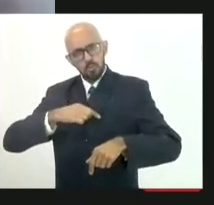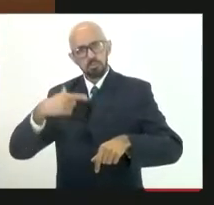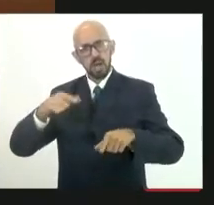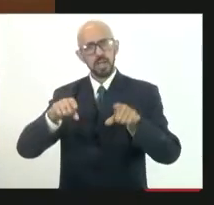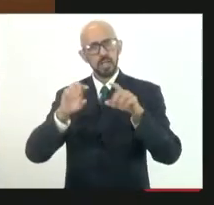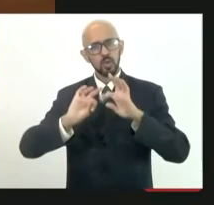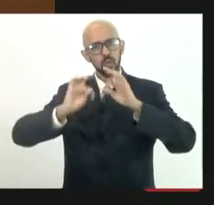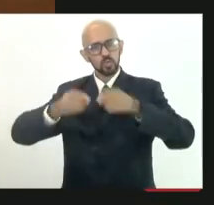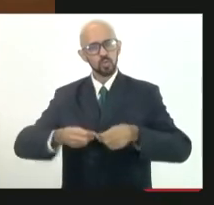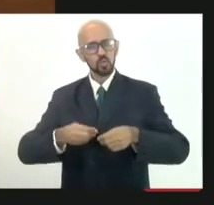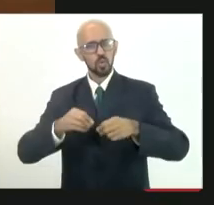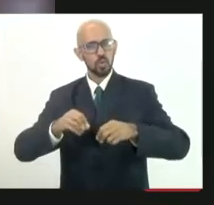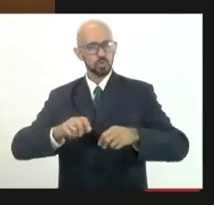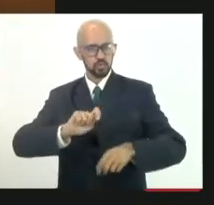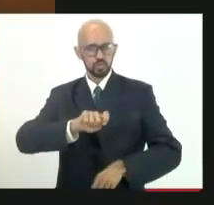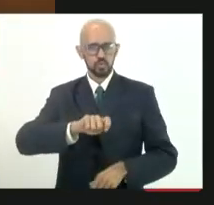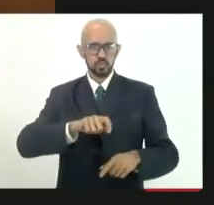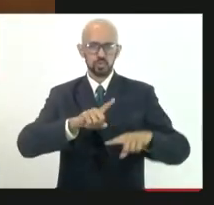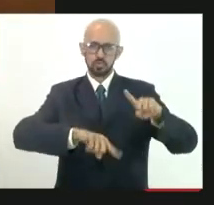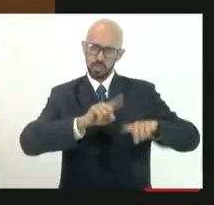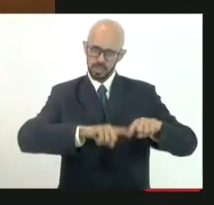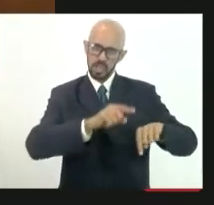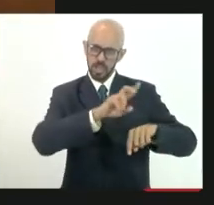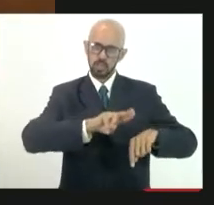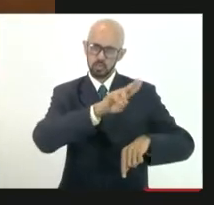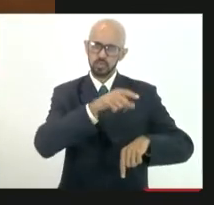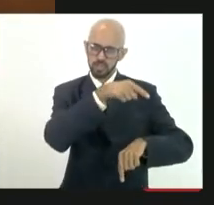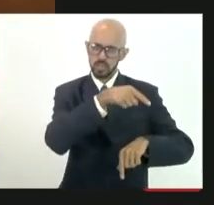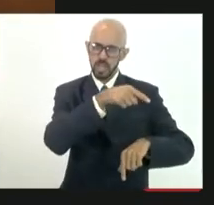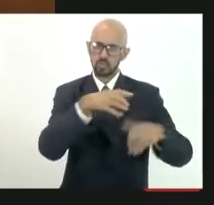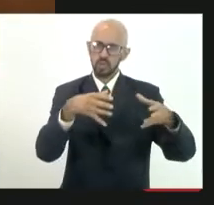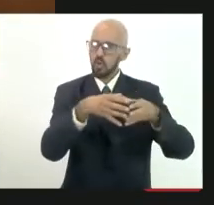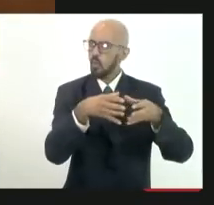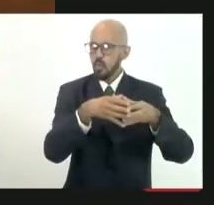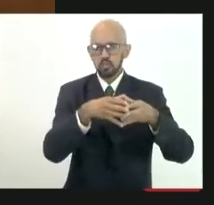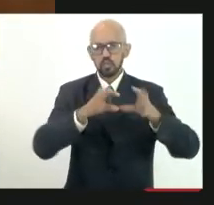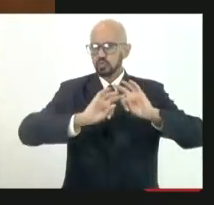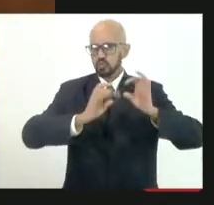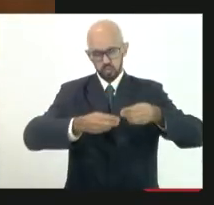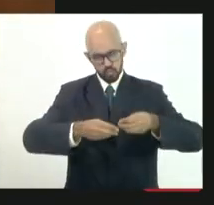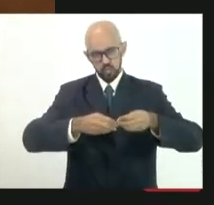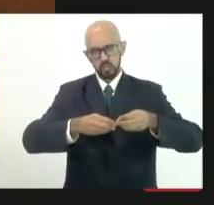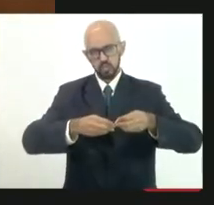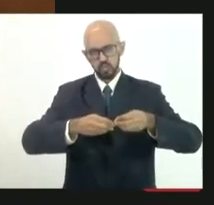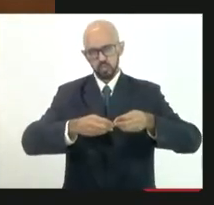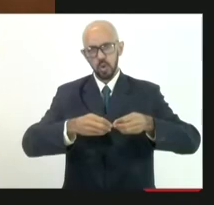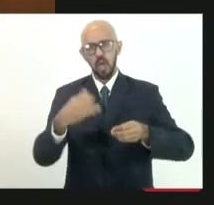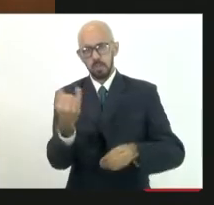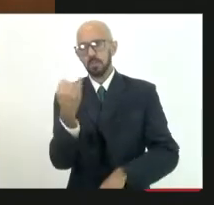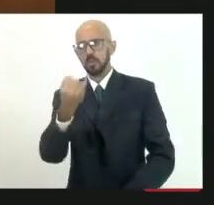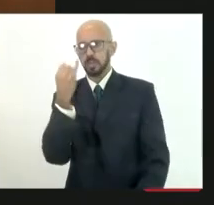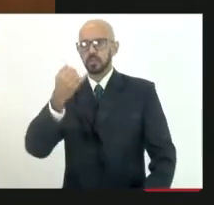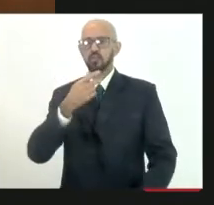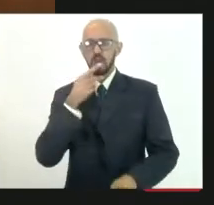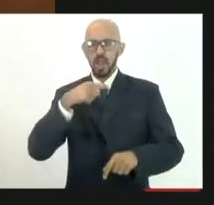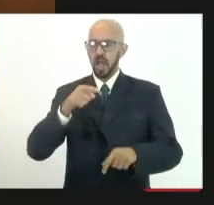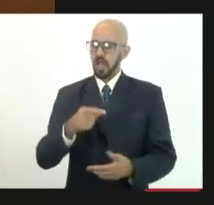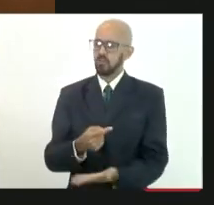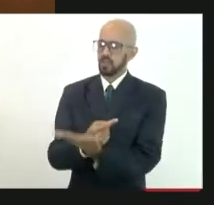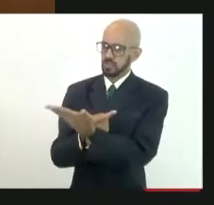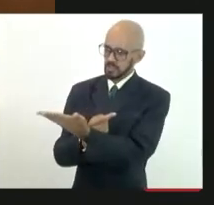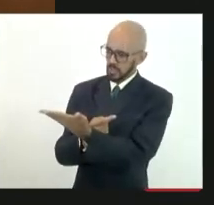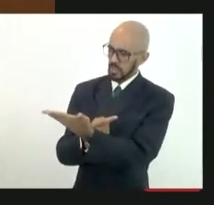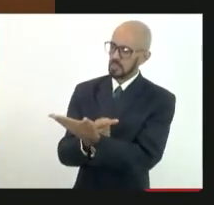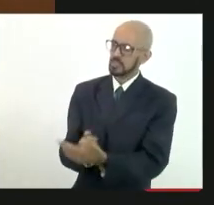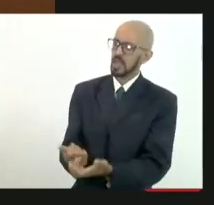é o conjunto da obra. Então, é muito importante ressaltar que há uma... E aí, Vossa Excelência recebeu, eu também mandei para o seu